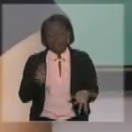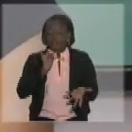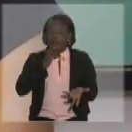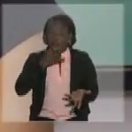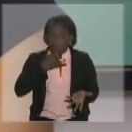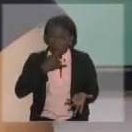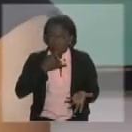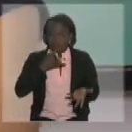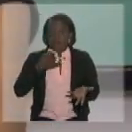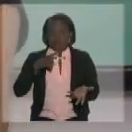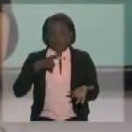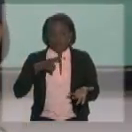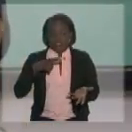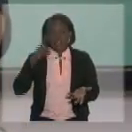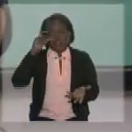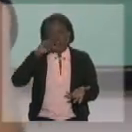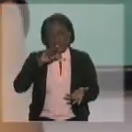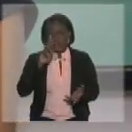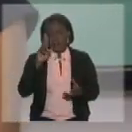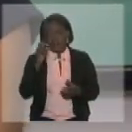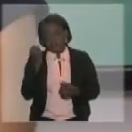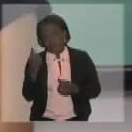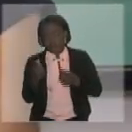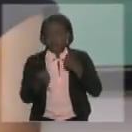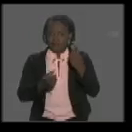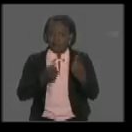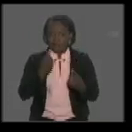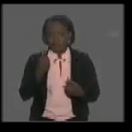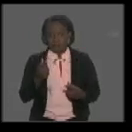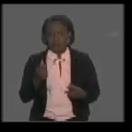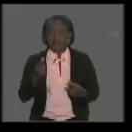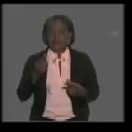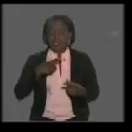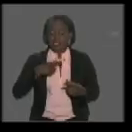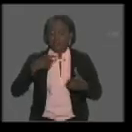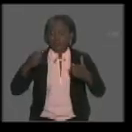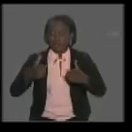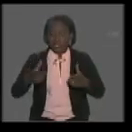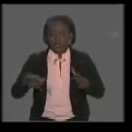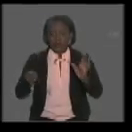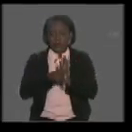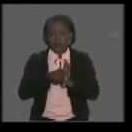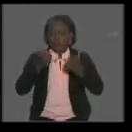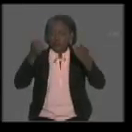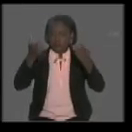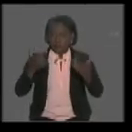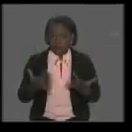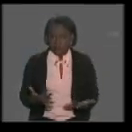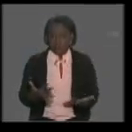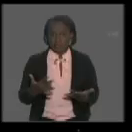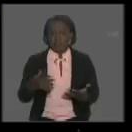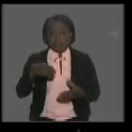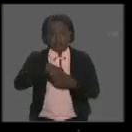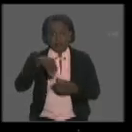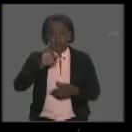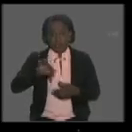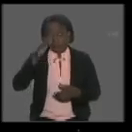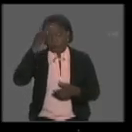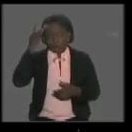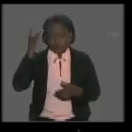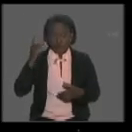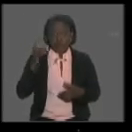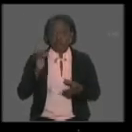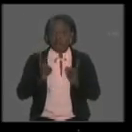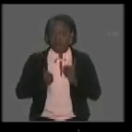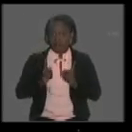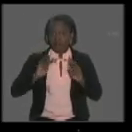infelizmente, ainda é rara, né, na academia, a gente ter espaços para falar sobre pessoas trans,